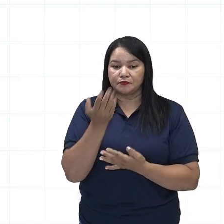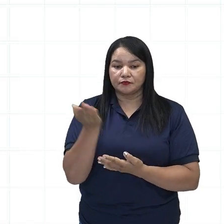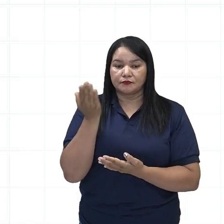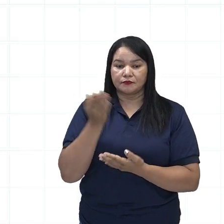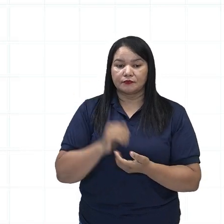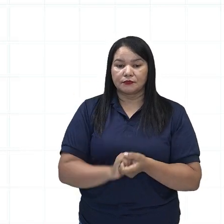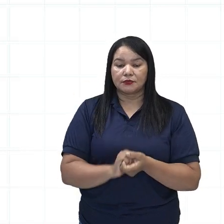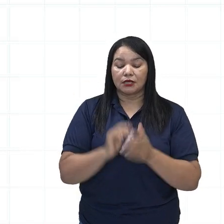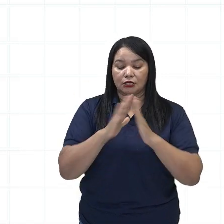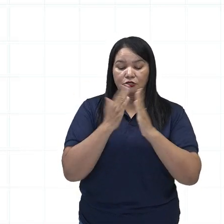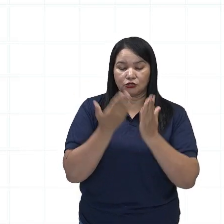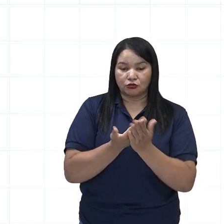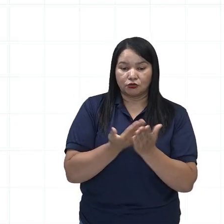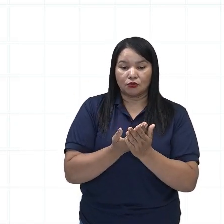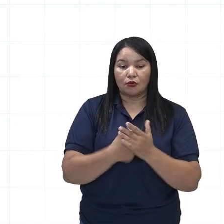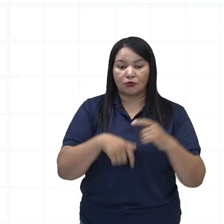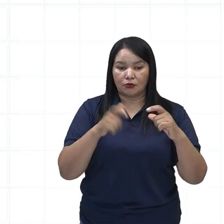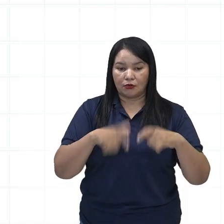Escola local, por exemplo.